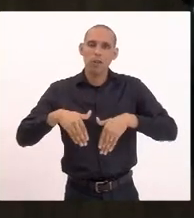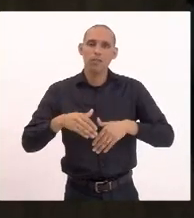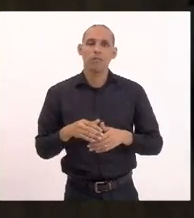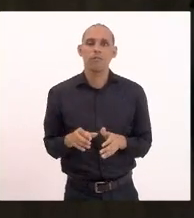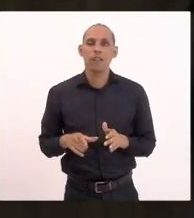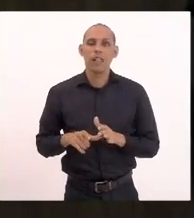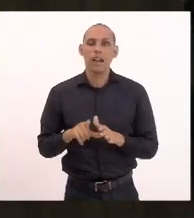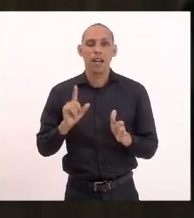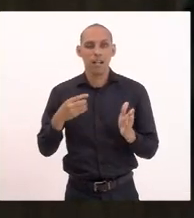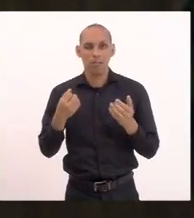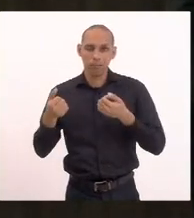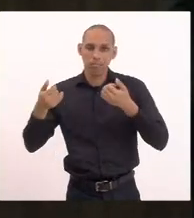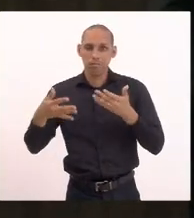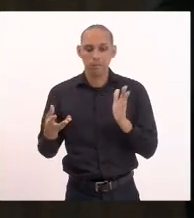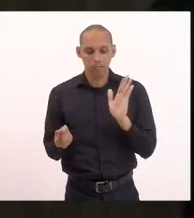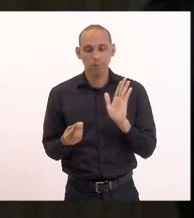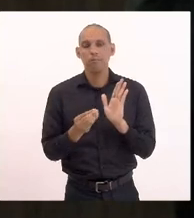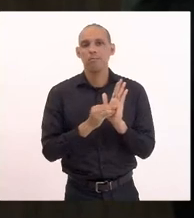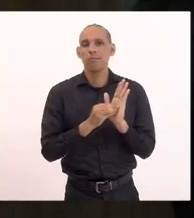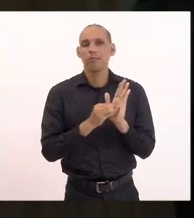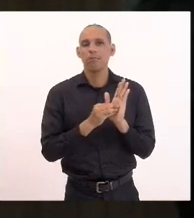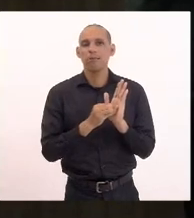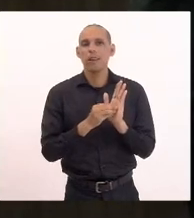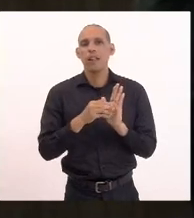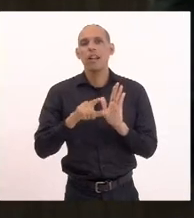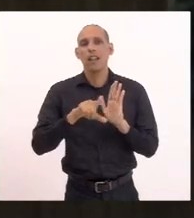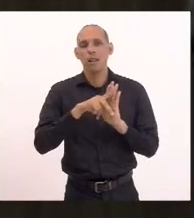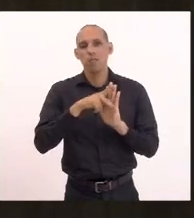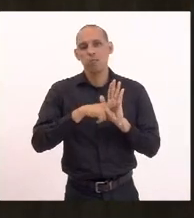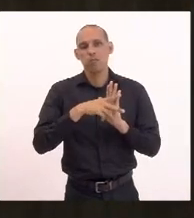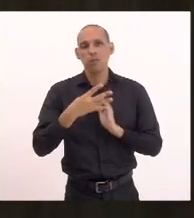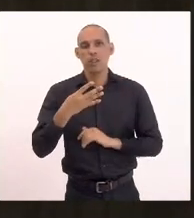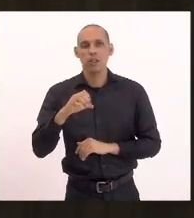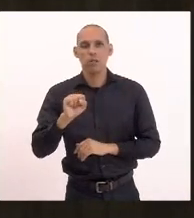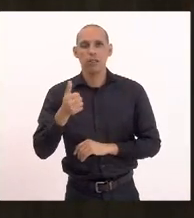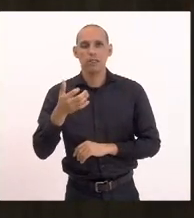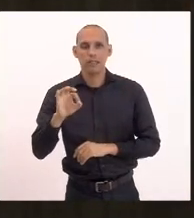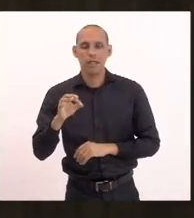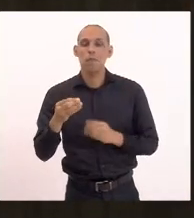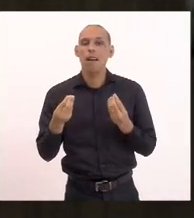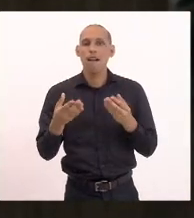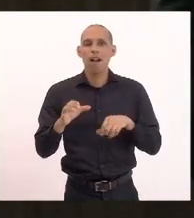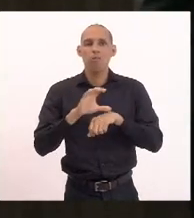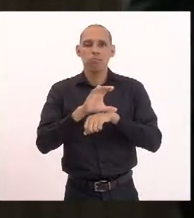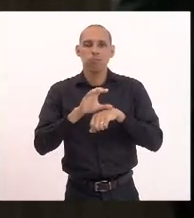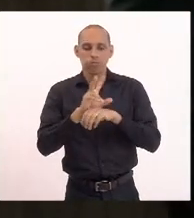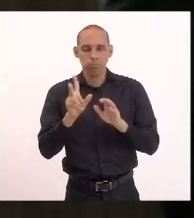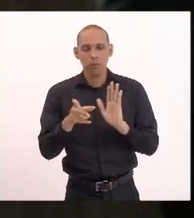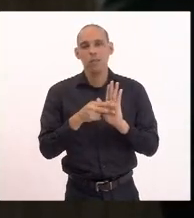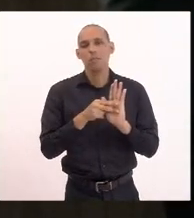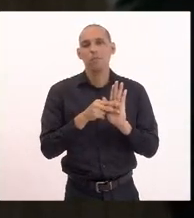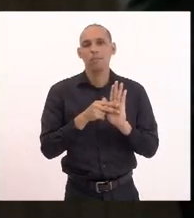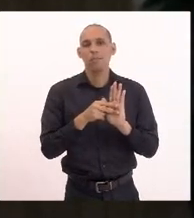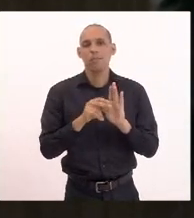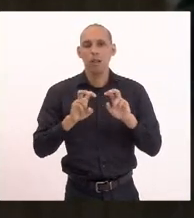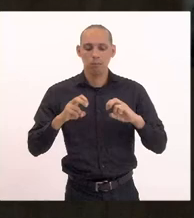meu parecer ao projeto de lei 48.10/2021 é pela constitucionalidade com emenda.